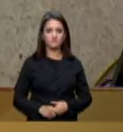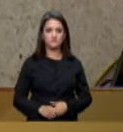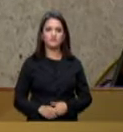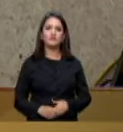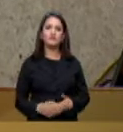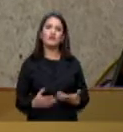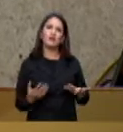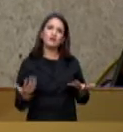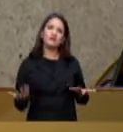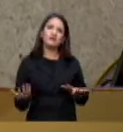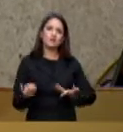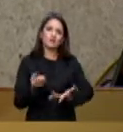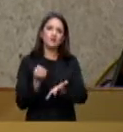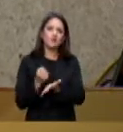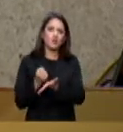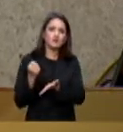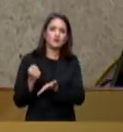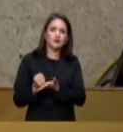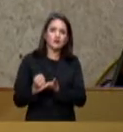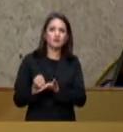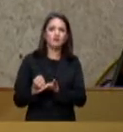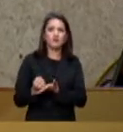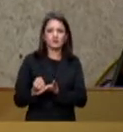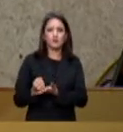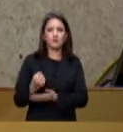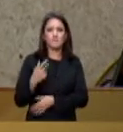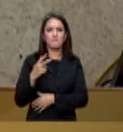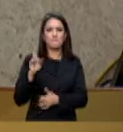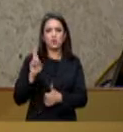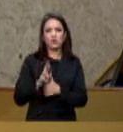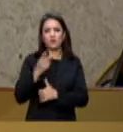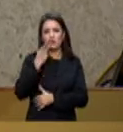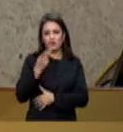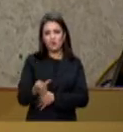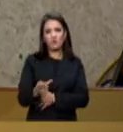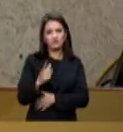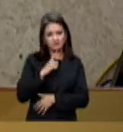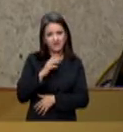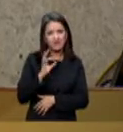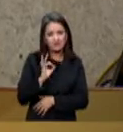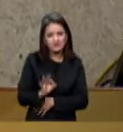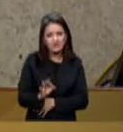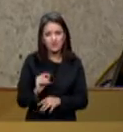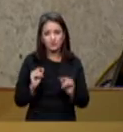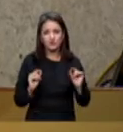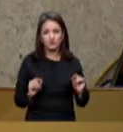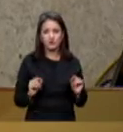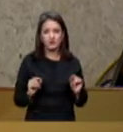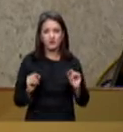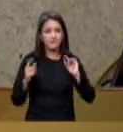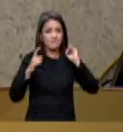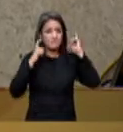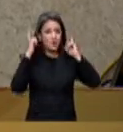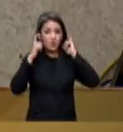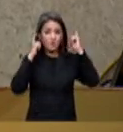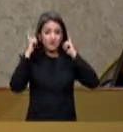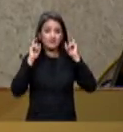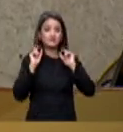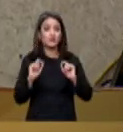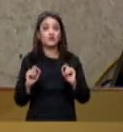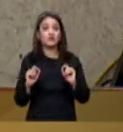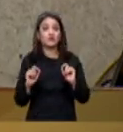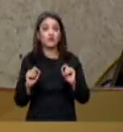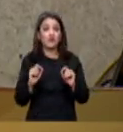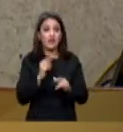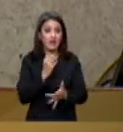República, isso tem toda a precisão, que a preocupação era a extinção dos contratos em